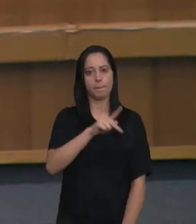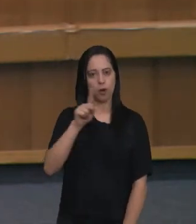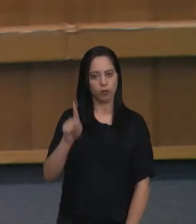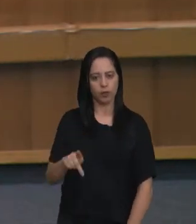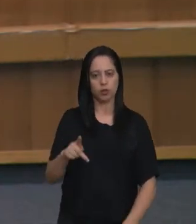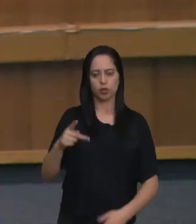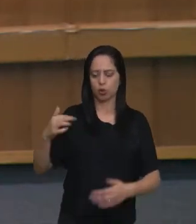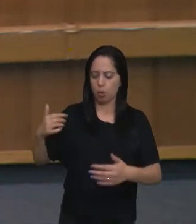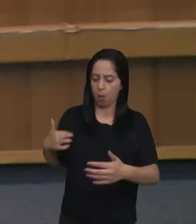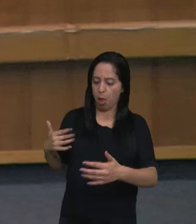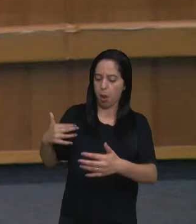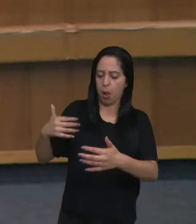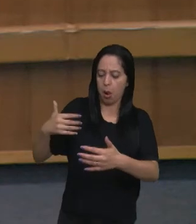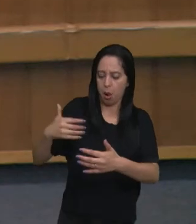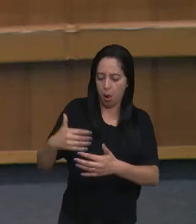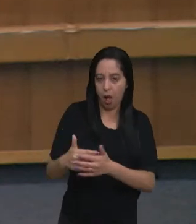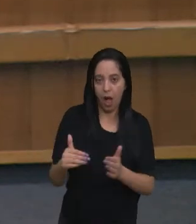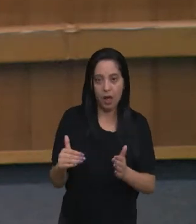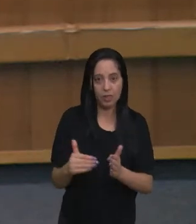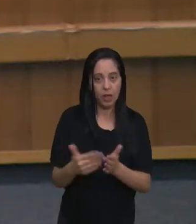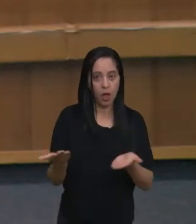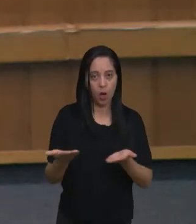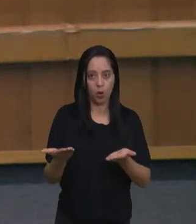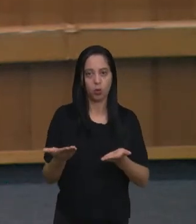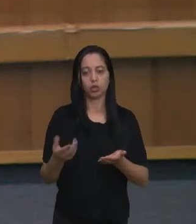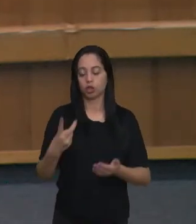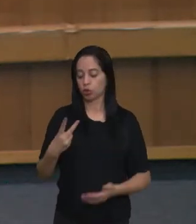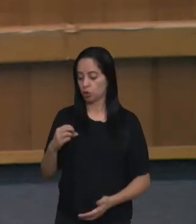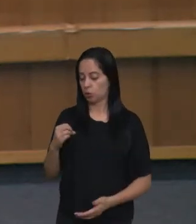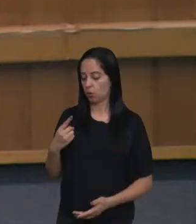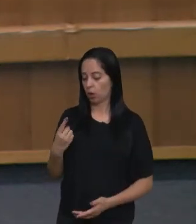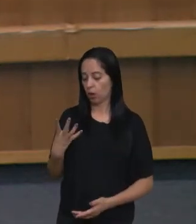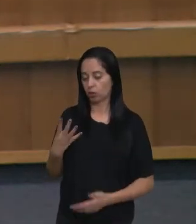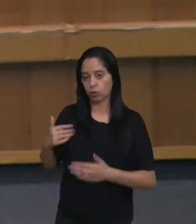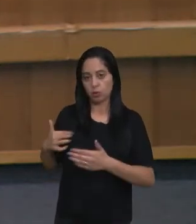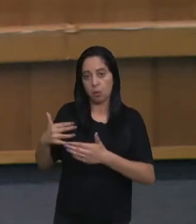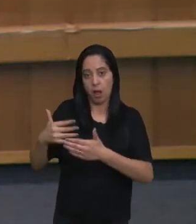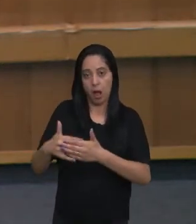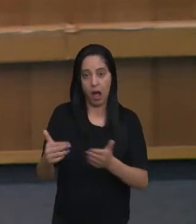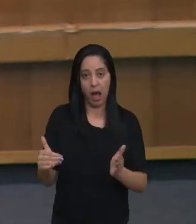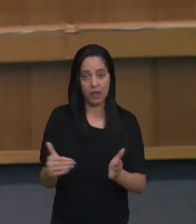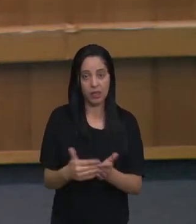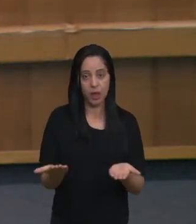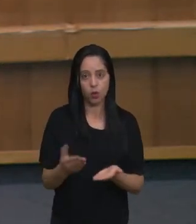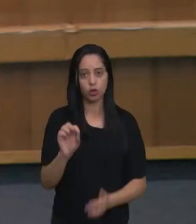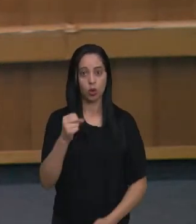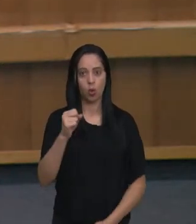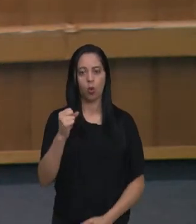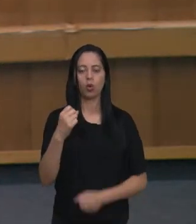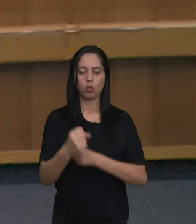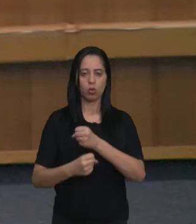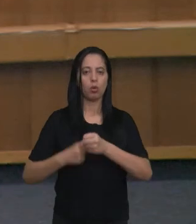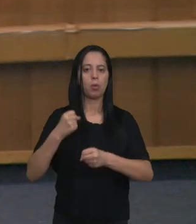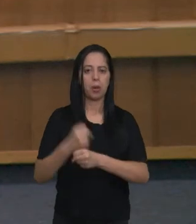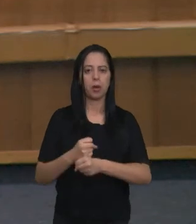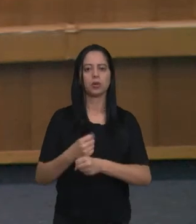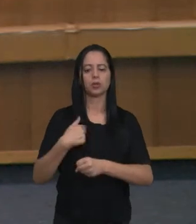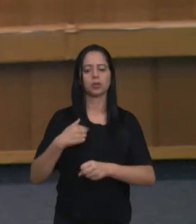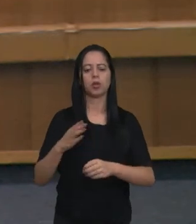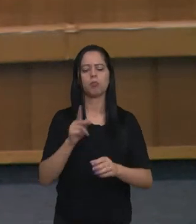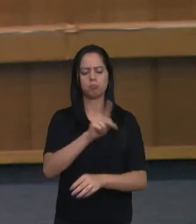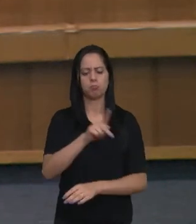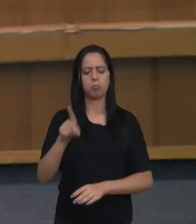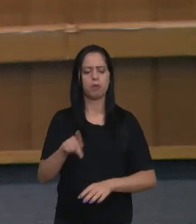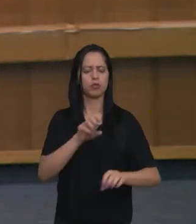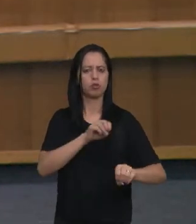desde a sua fundação, desde 2014, já são 8 para 9 anos participando